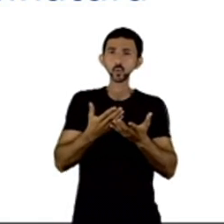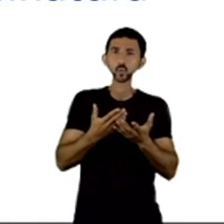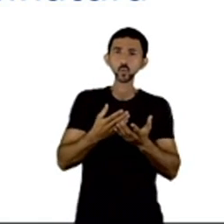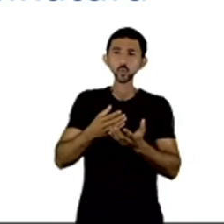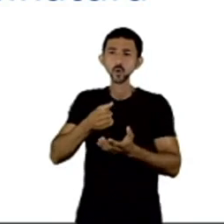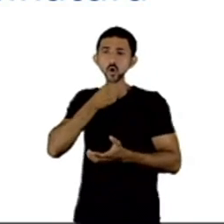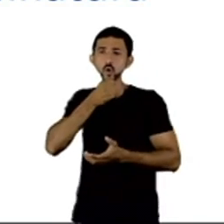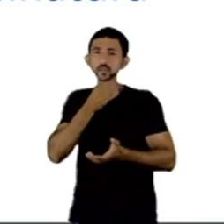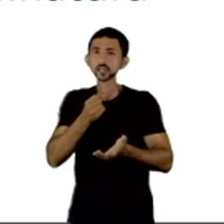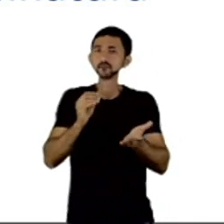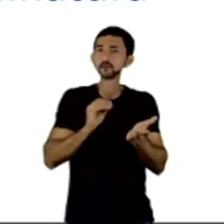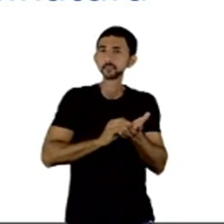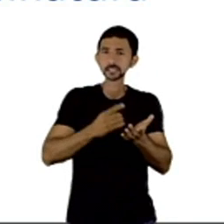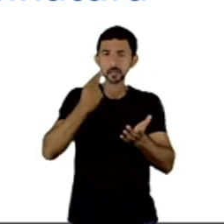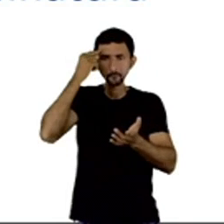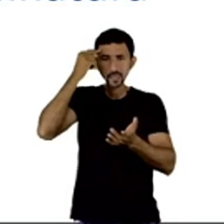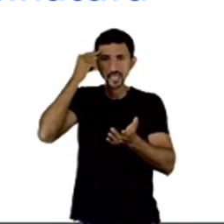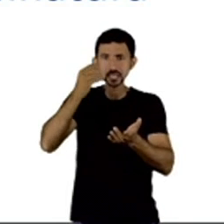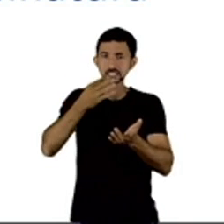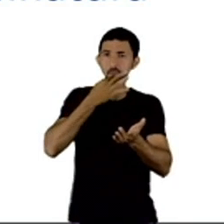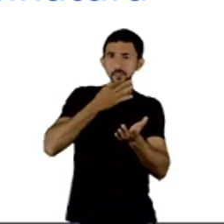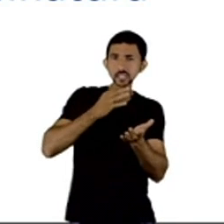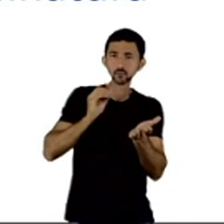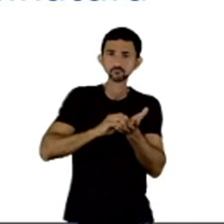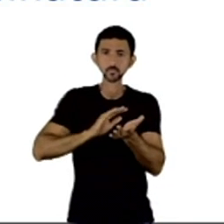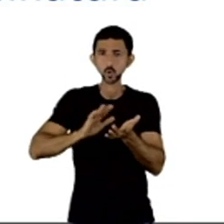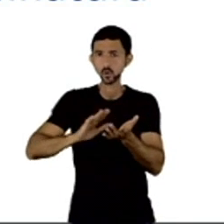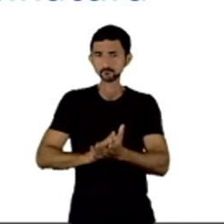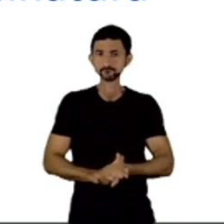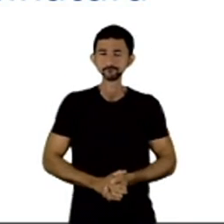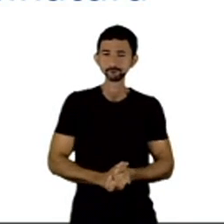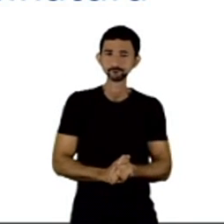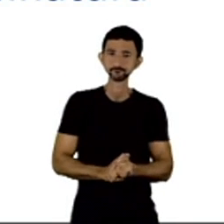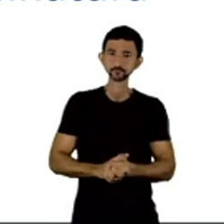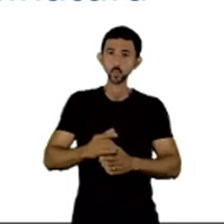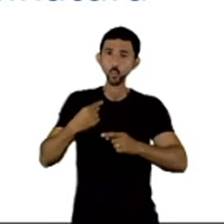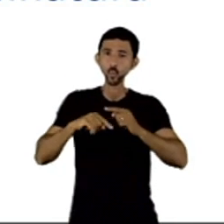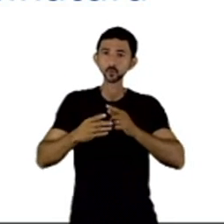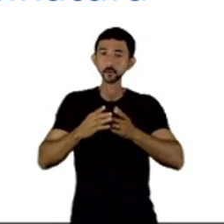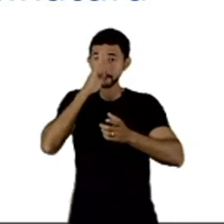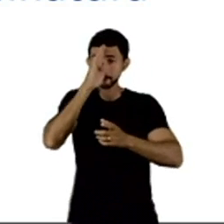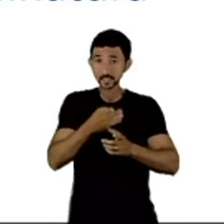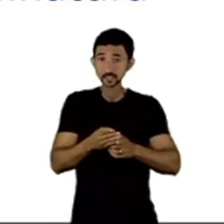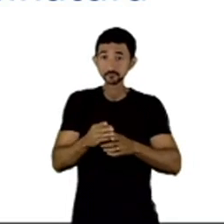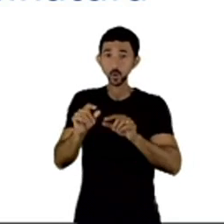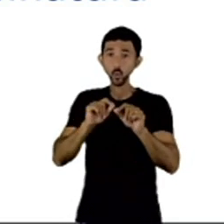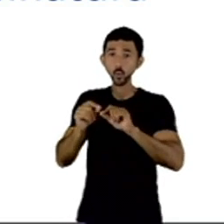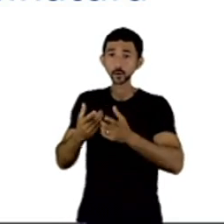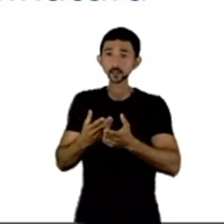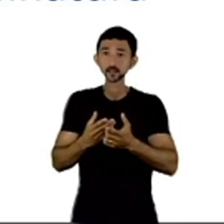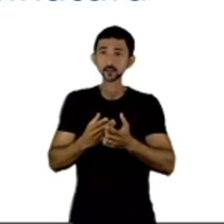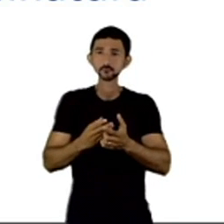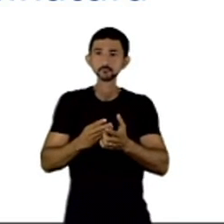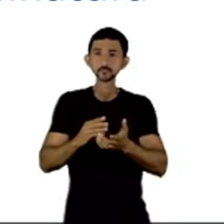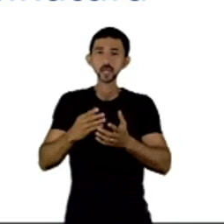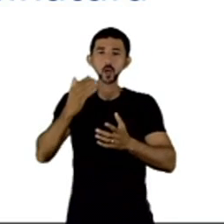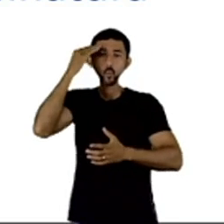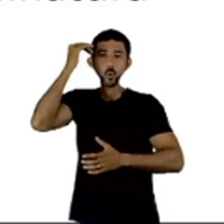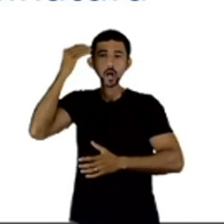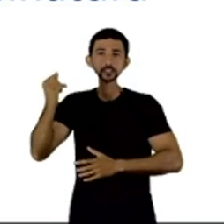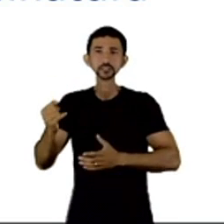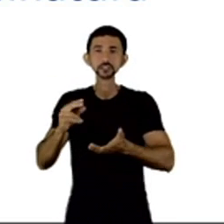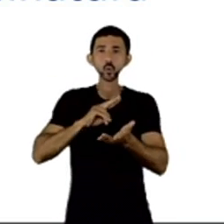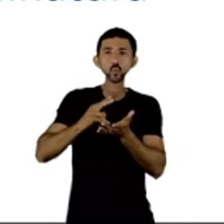o jornalista pensa sobre isso. Da mesma forma que abaixo. O principal critério é o renome do artista,